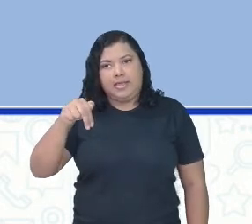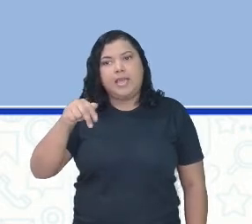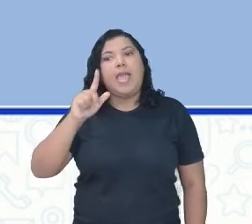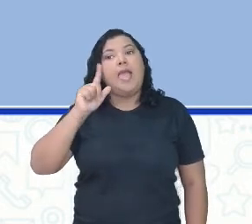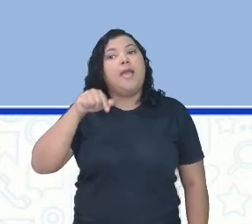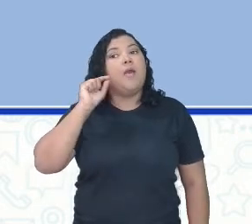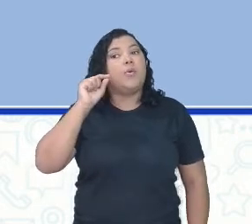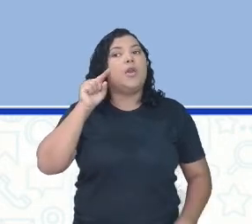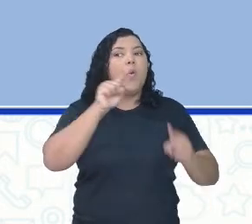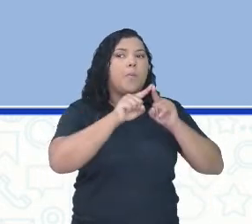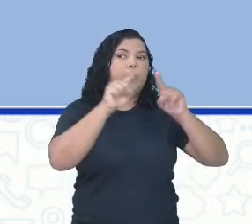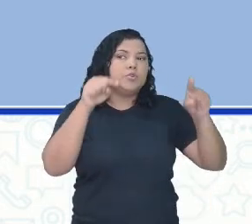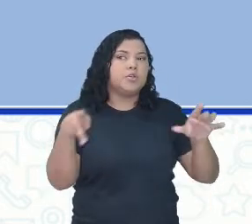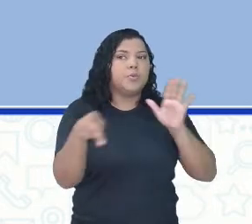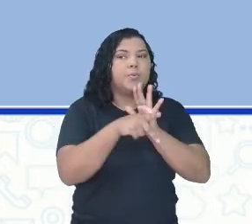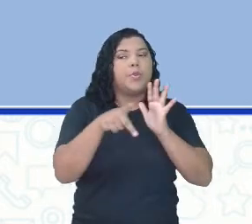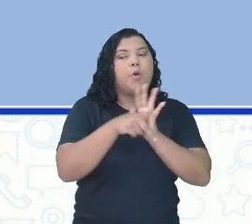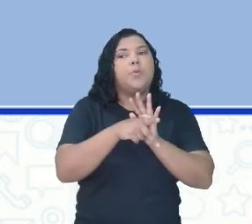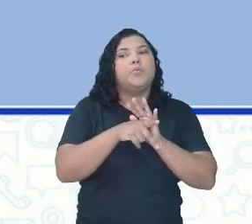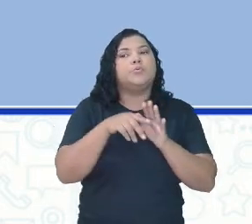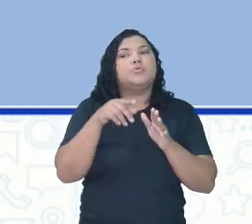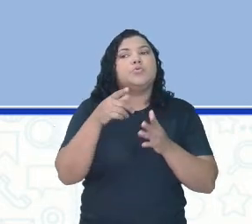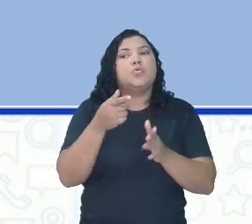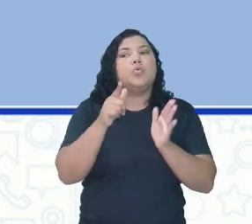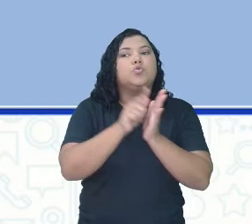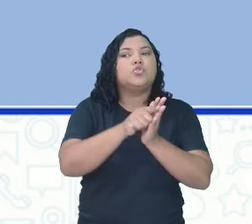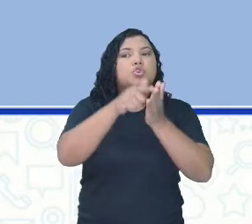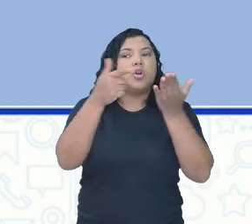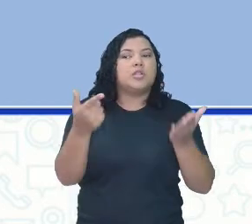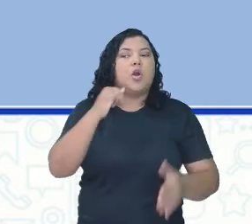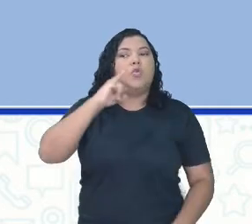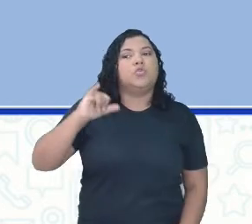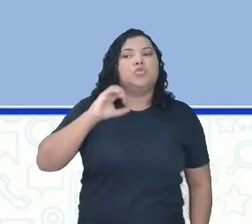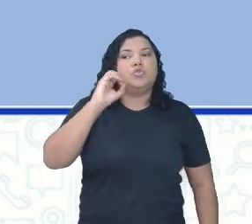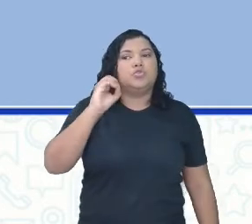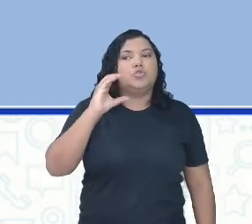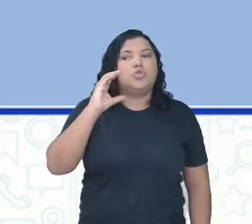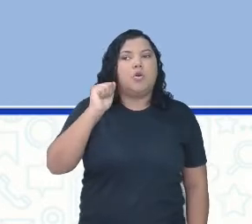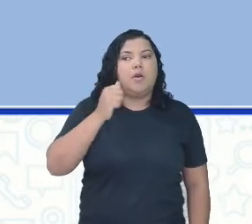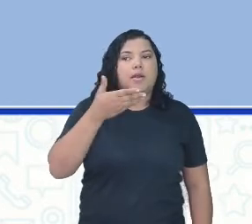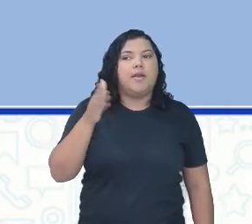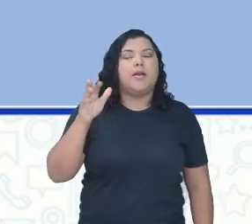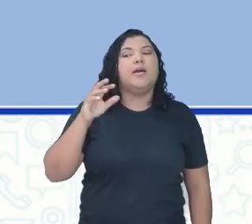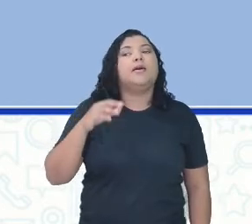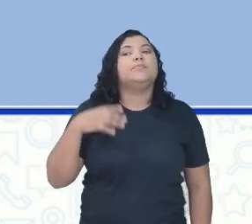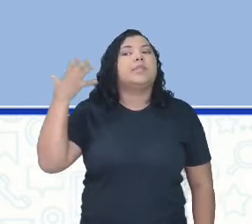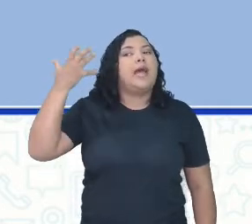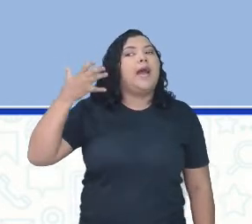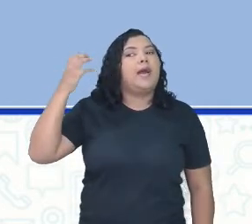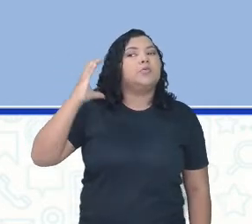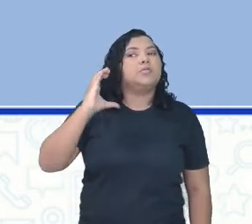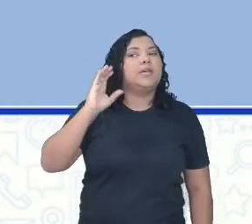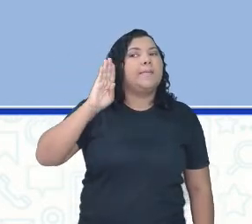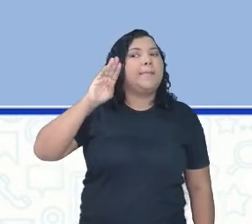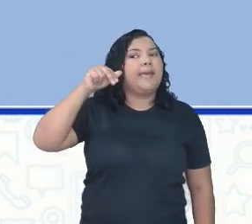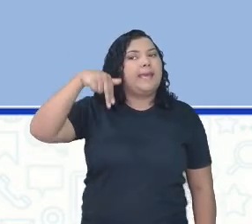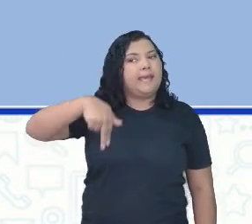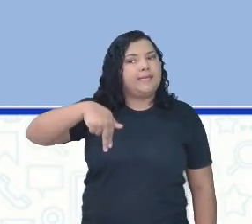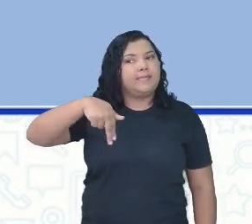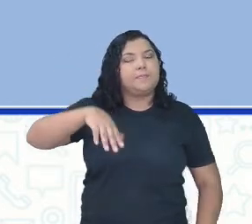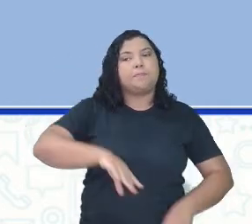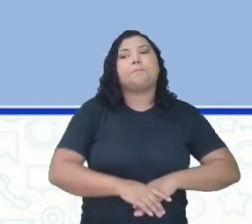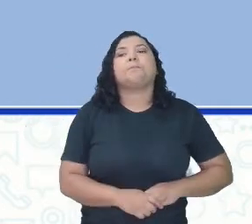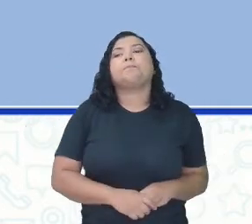primeira parte do episódio 16 é sobre fake news, as chamadas notícias falsas. E aí, será que